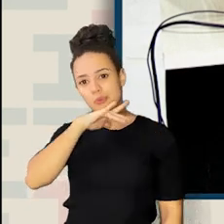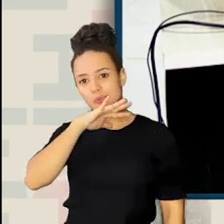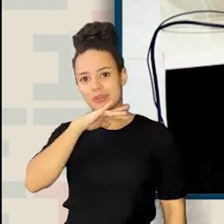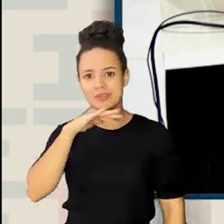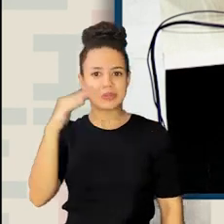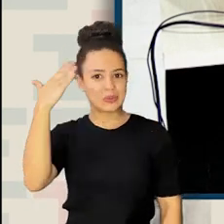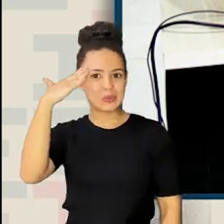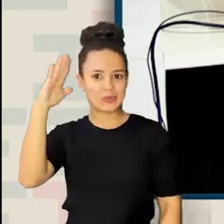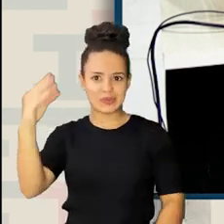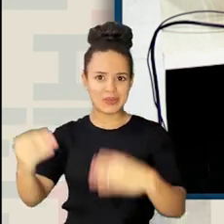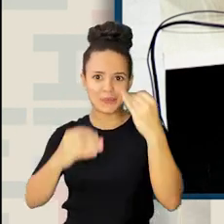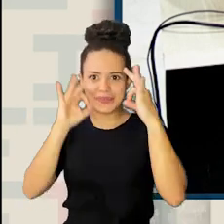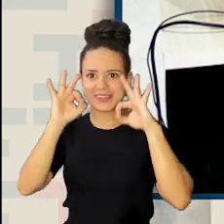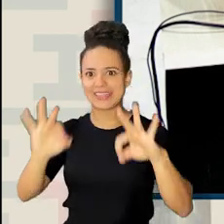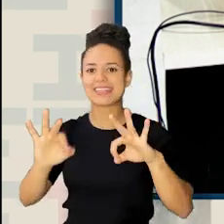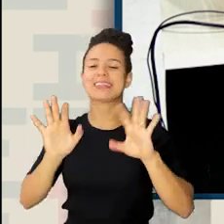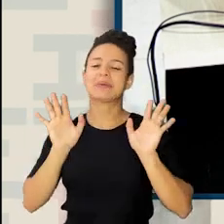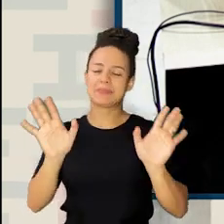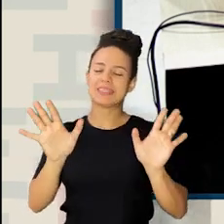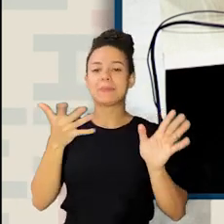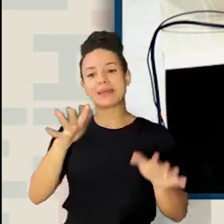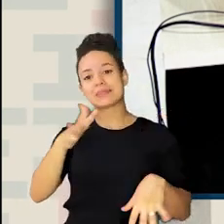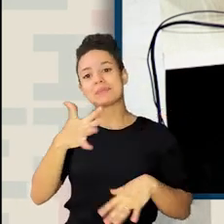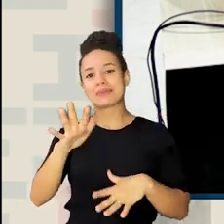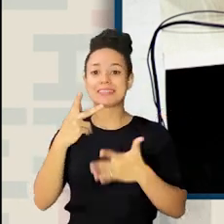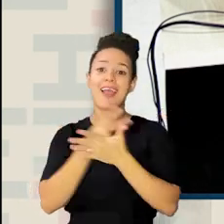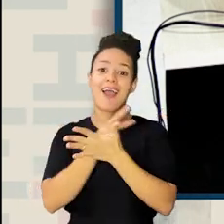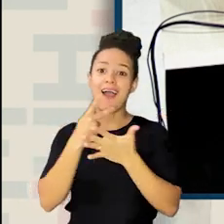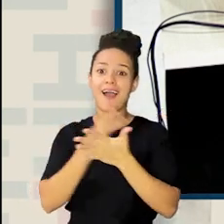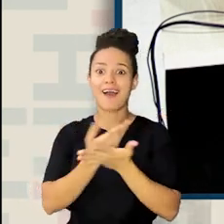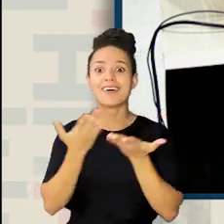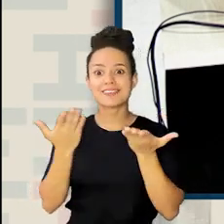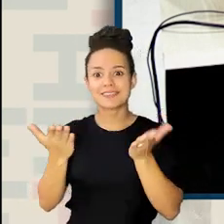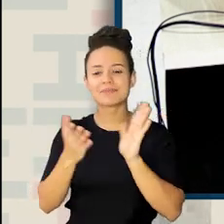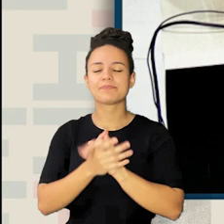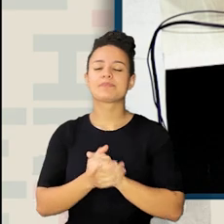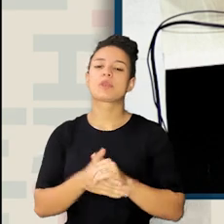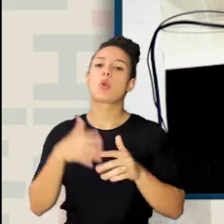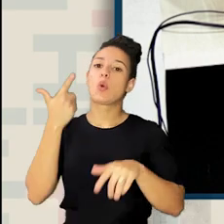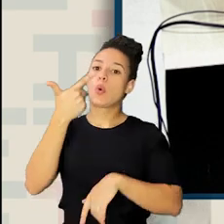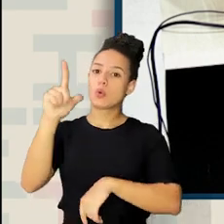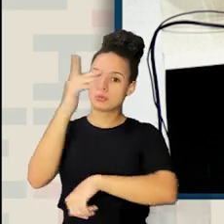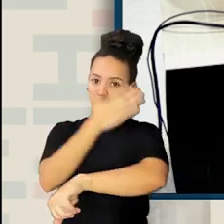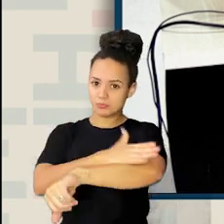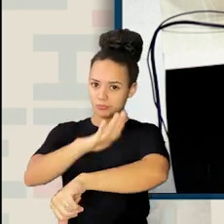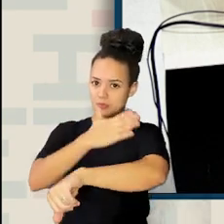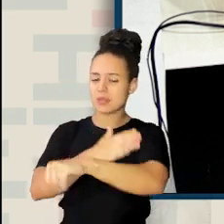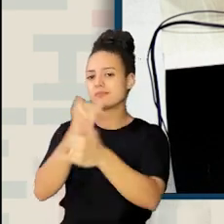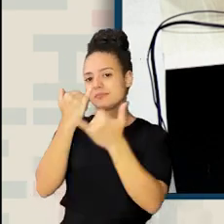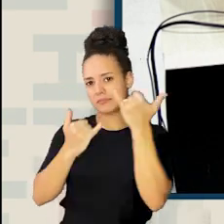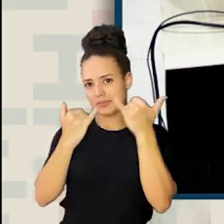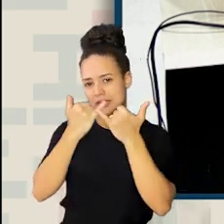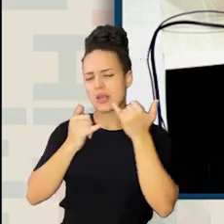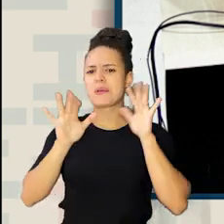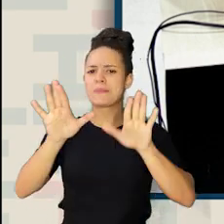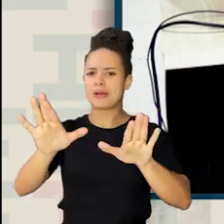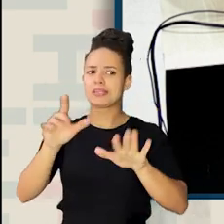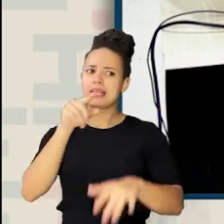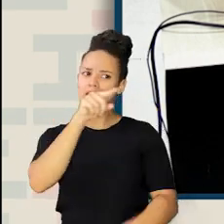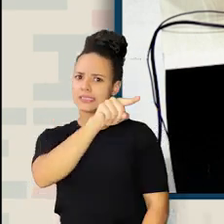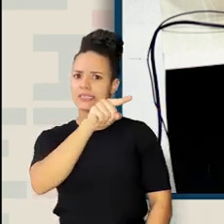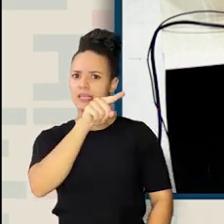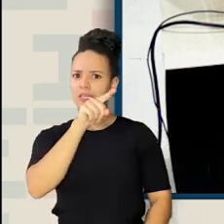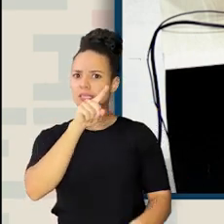Não sei dizer como, mas é mais ou menos isso, né? Um outro exercício que é parecido com esse, mas aí já vai ter... Esse daí eu